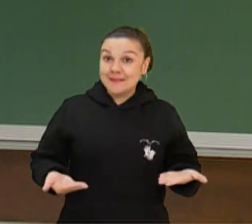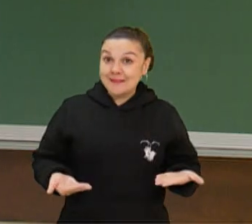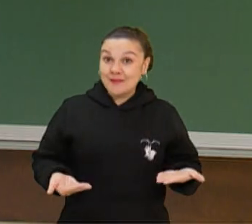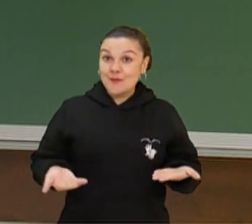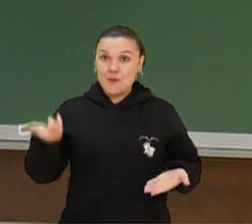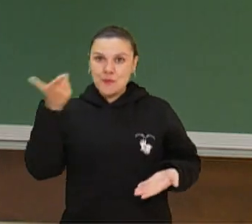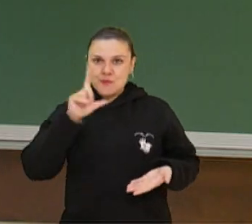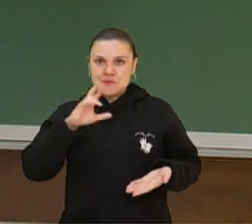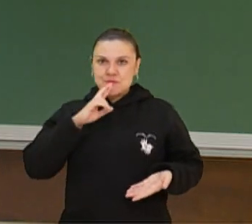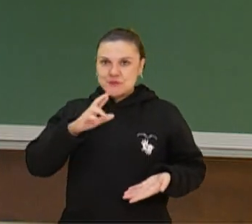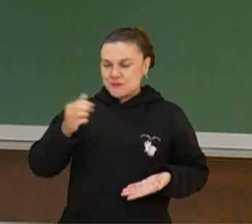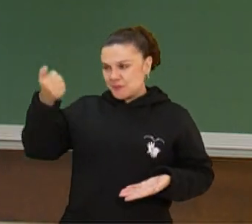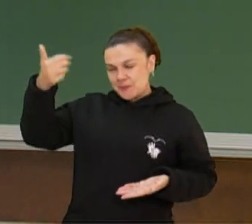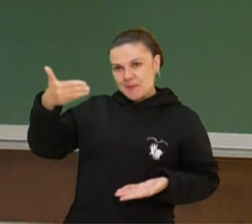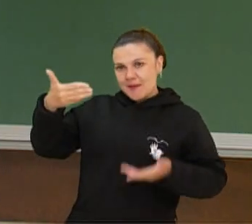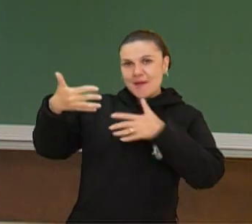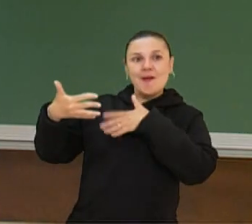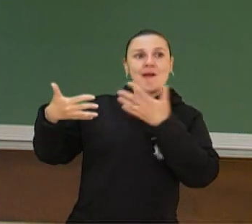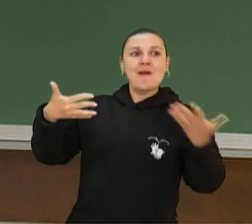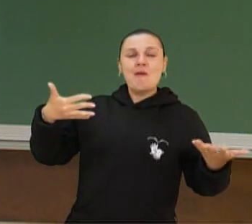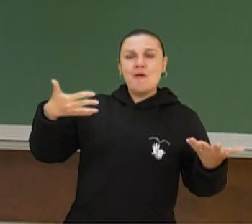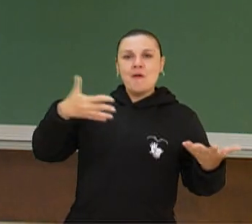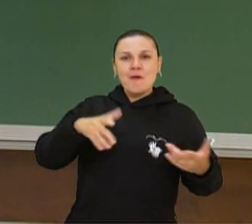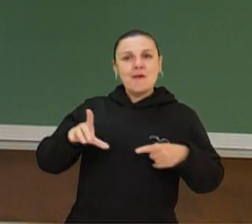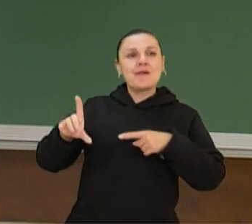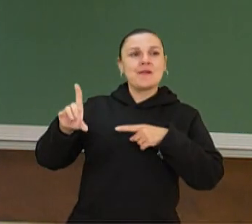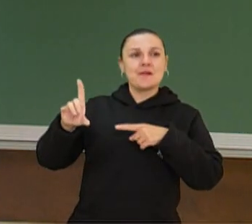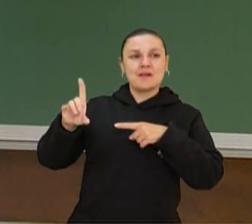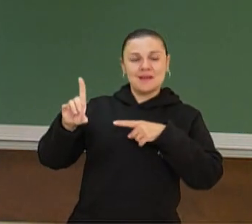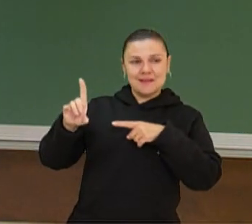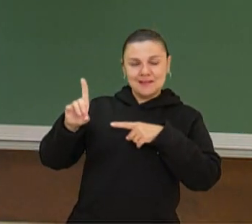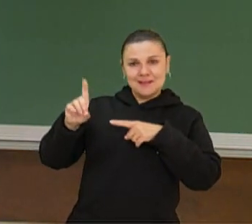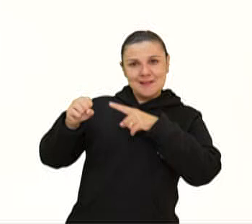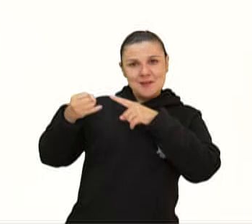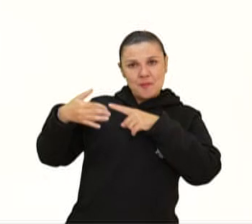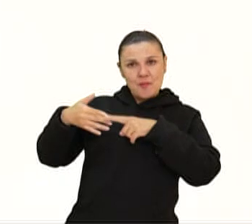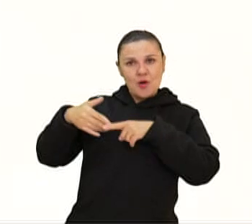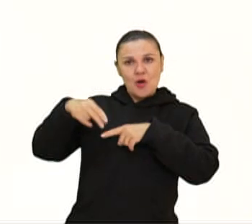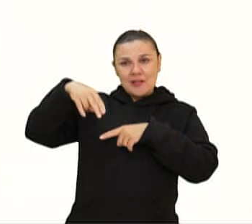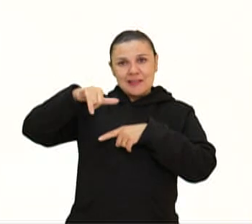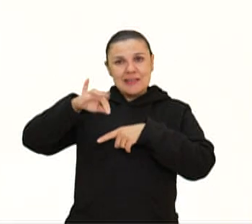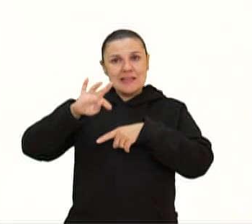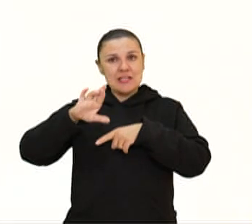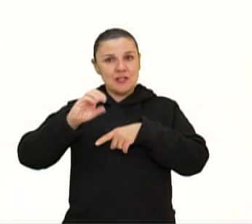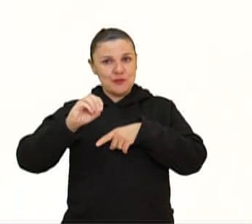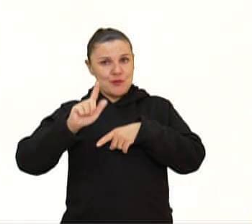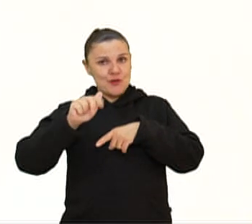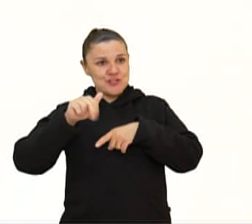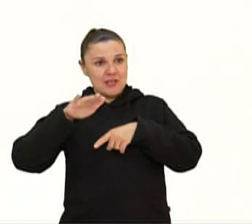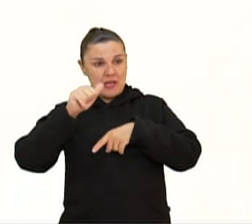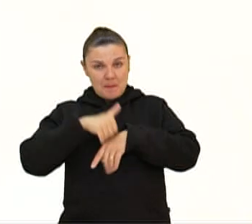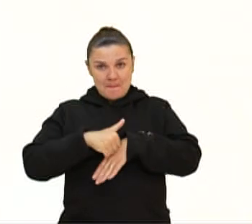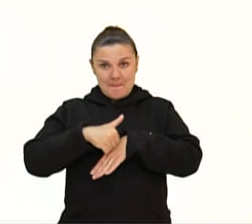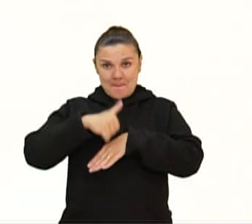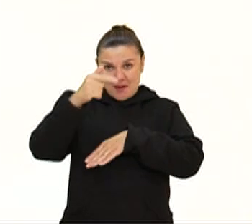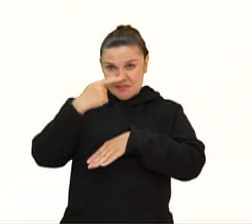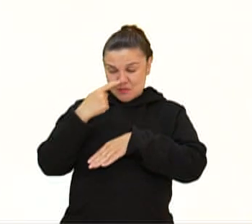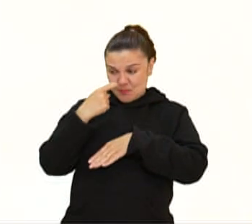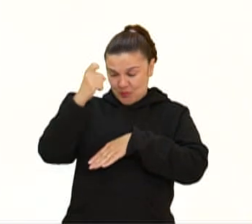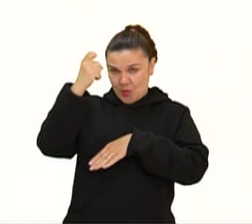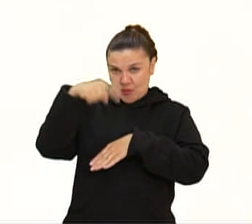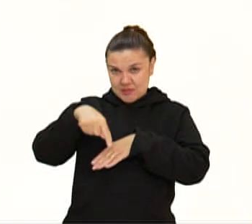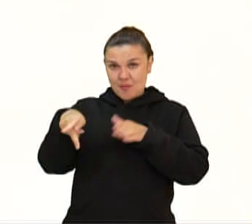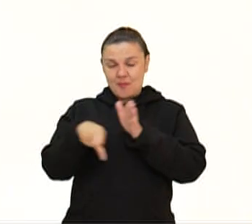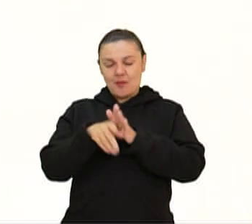Então, galerinha, vamos à resposta do nosso quiz. Quem assinalou que a excreta nitrogenada mais tóxica e solúvel é a amônia,